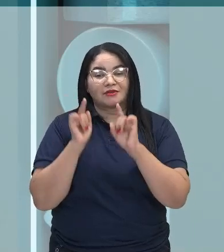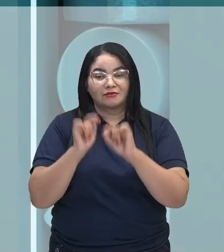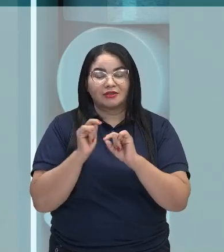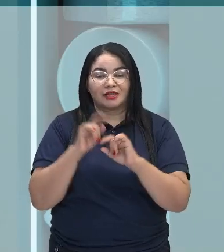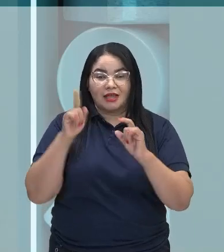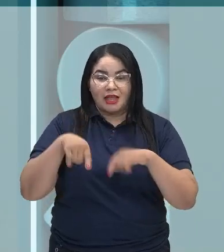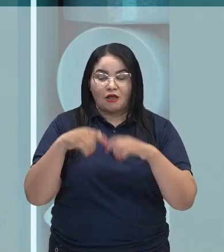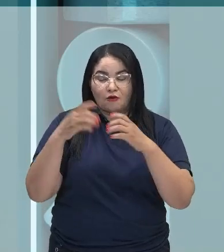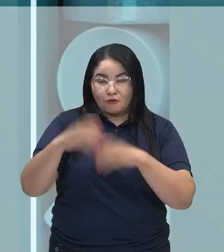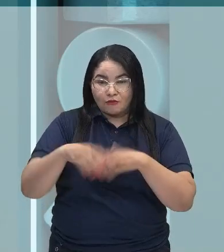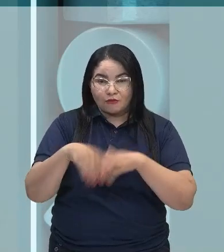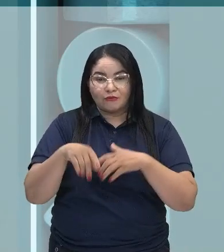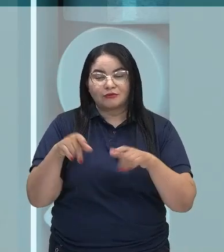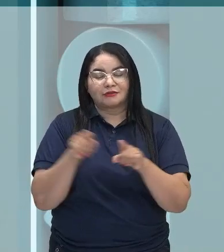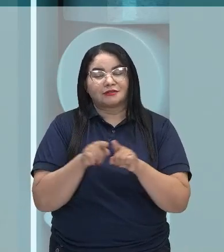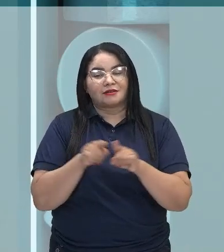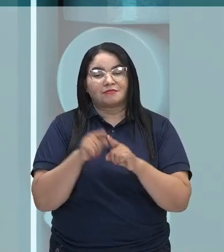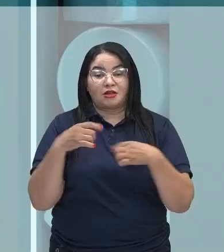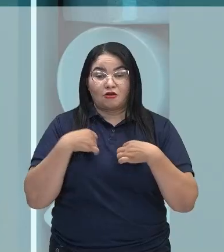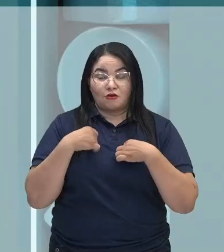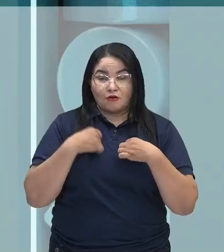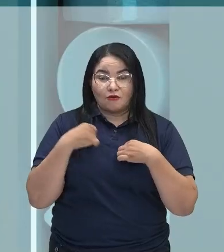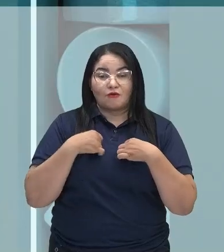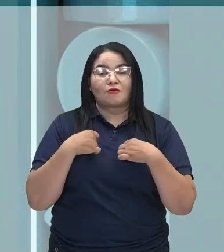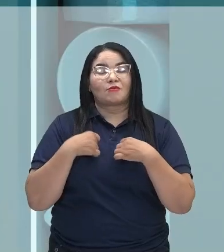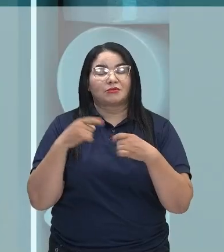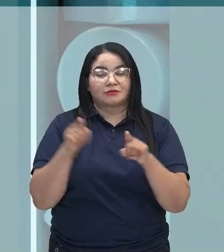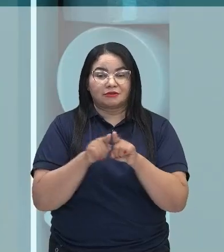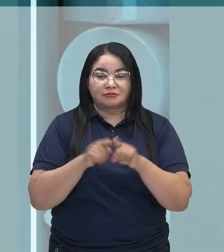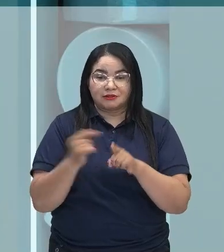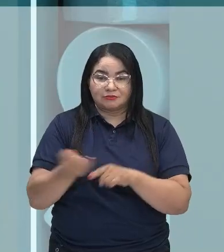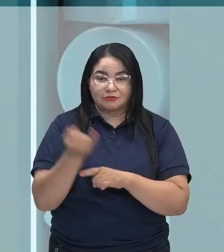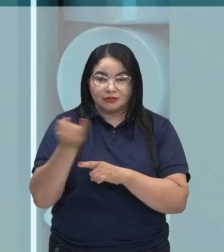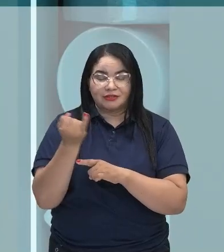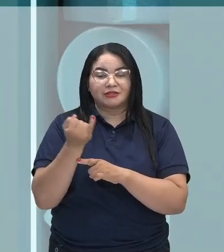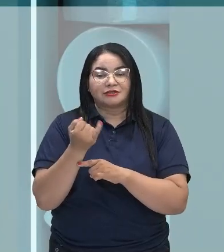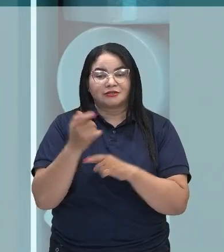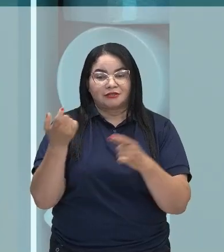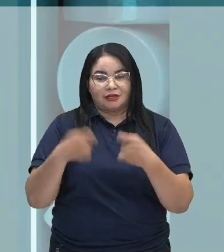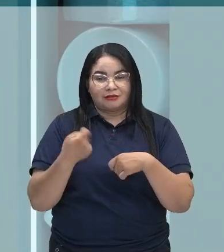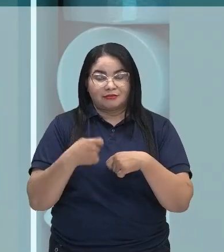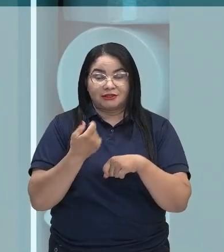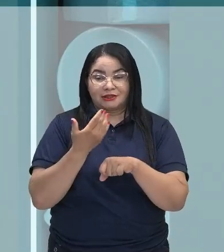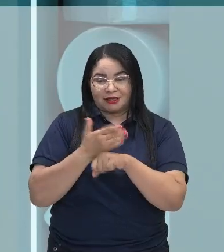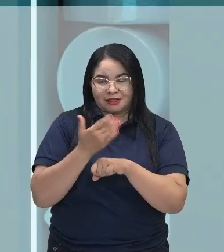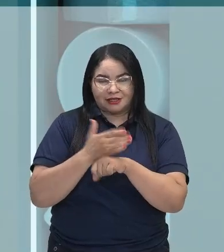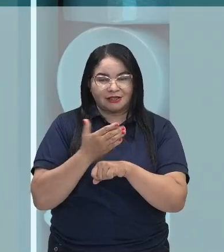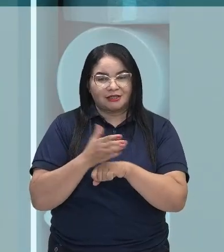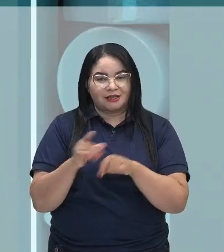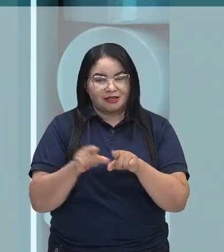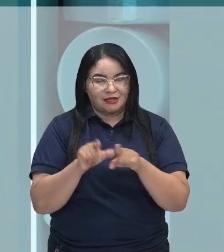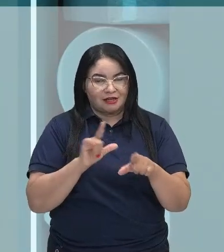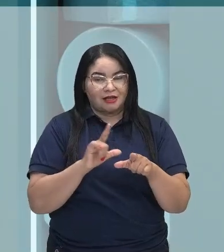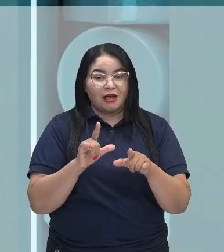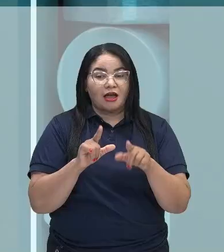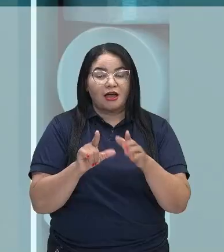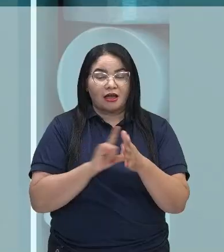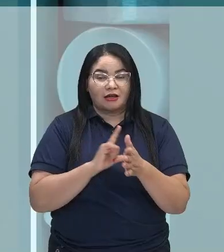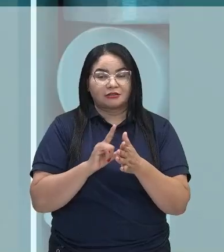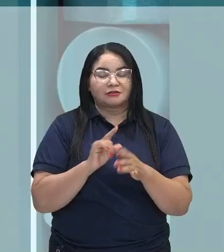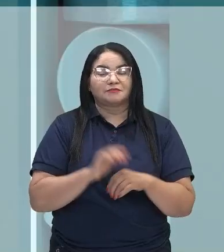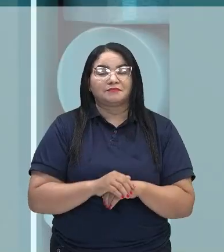a fantasia, o figurino conta muito. Então, é importante esse ensaio, mas geralmente do ano